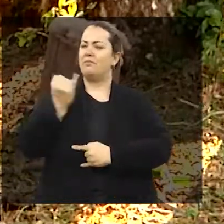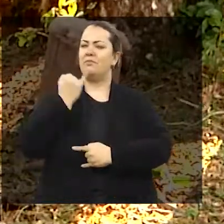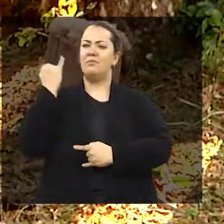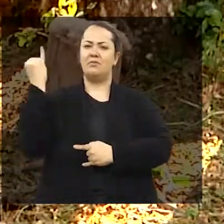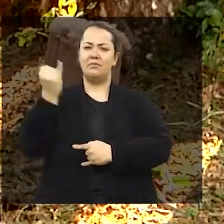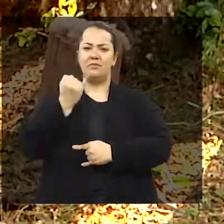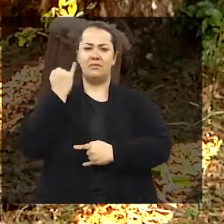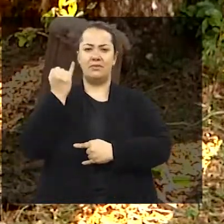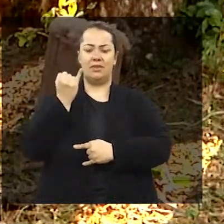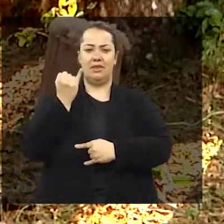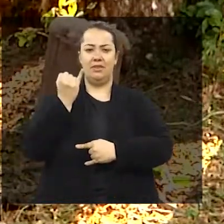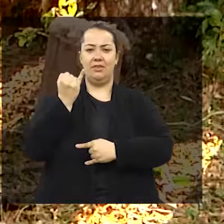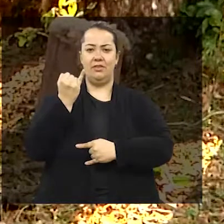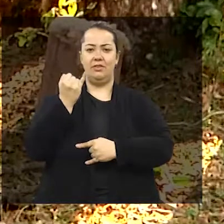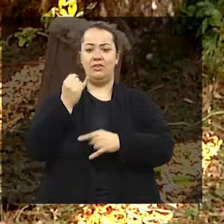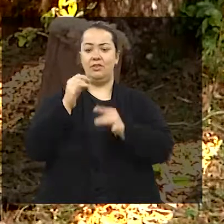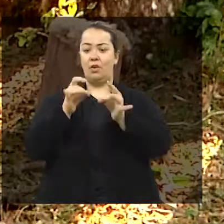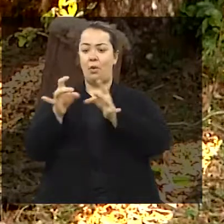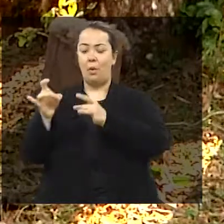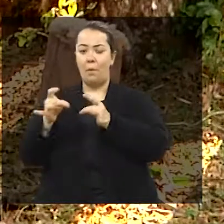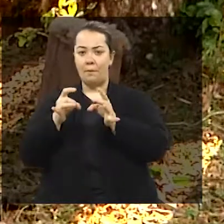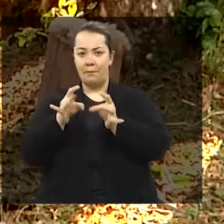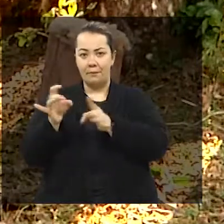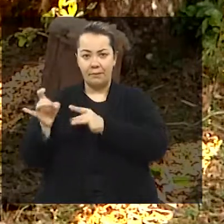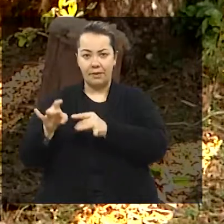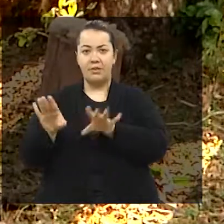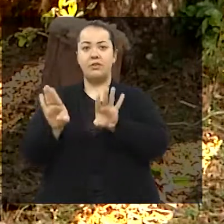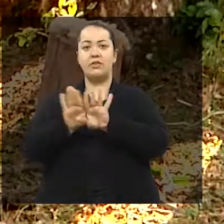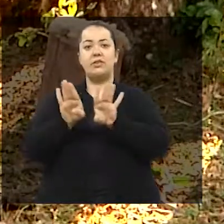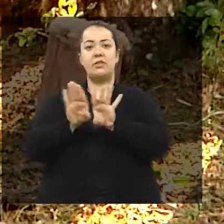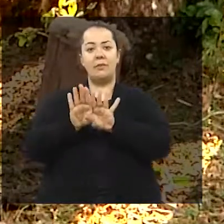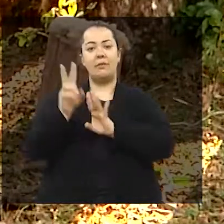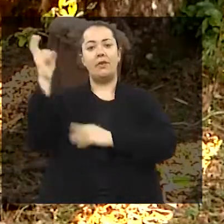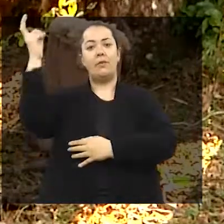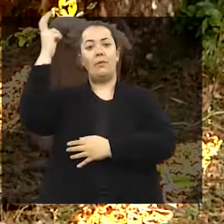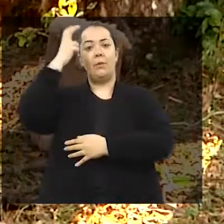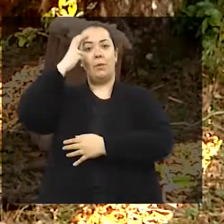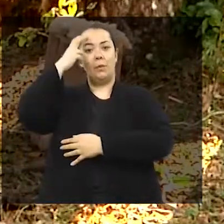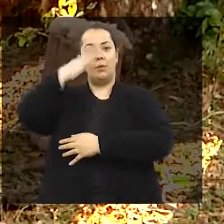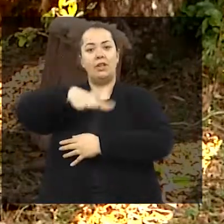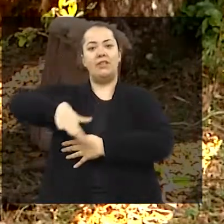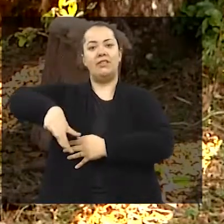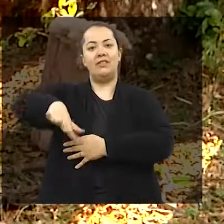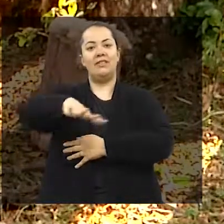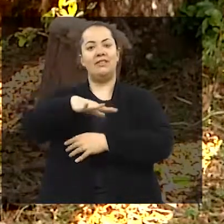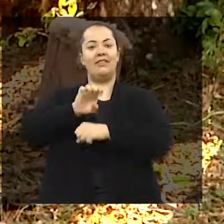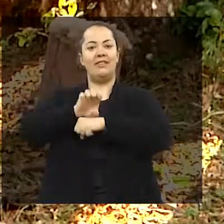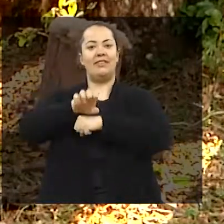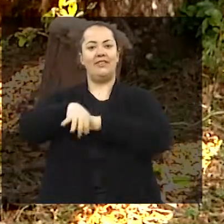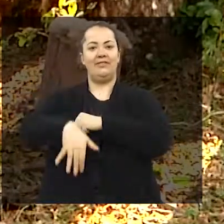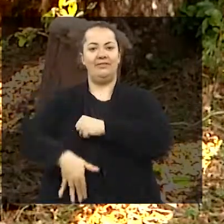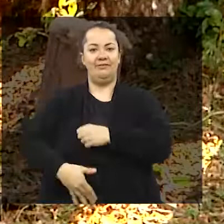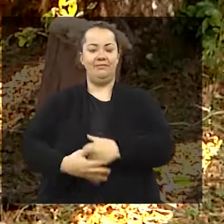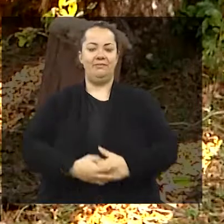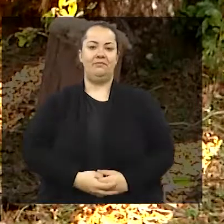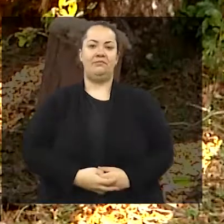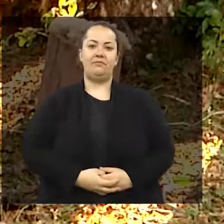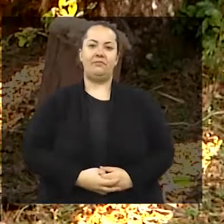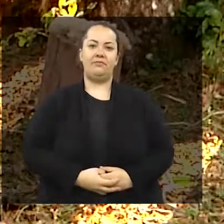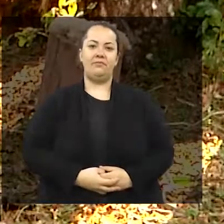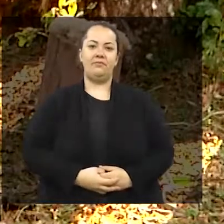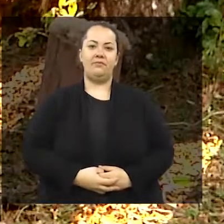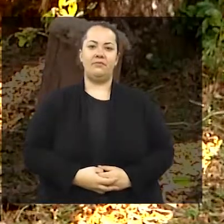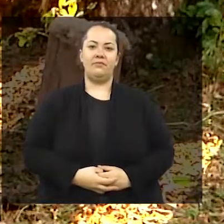porque você tem que buscar produtos você tem que reunir pessoas pagar missões para cada qual